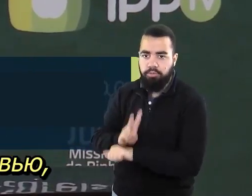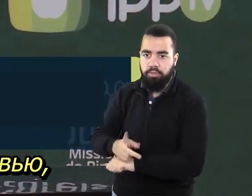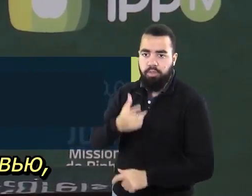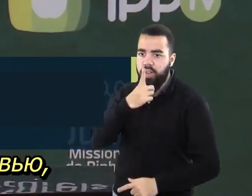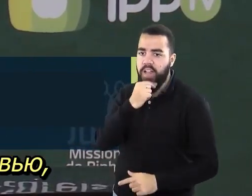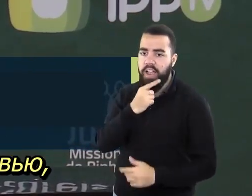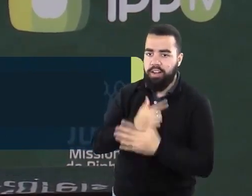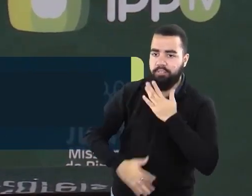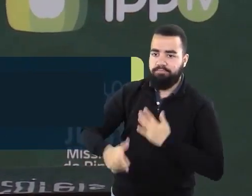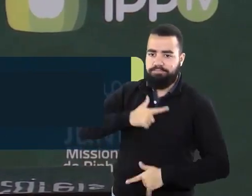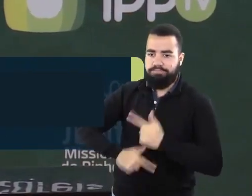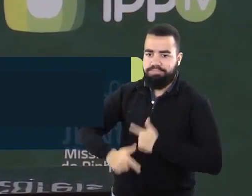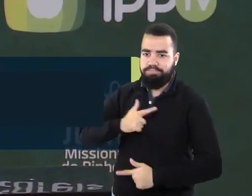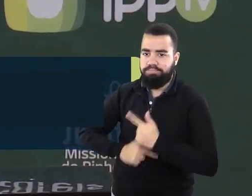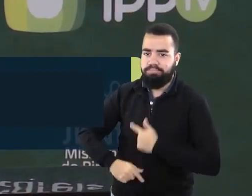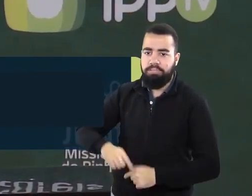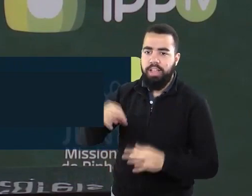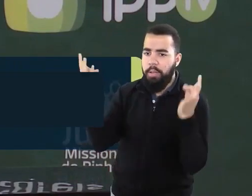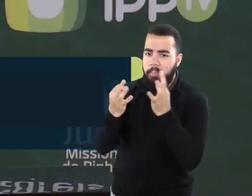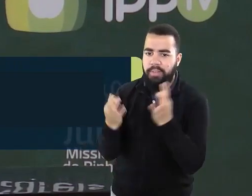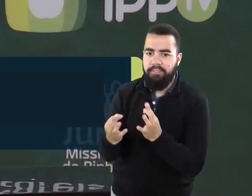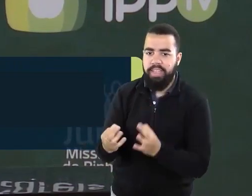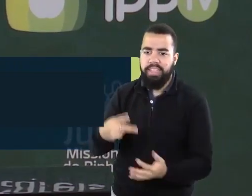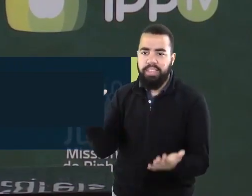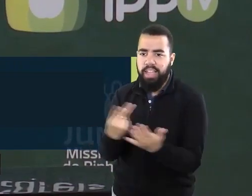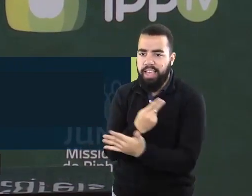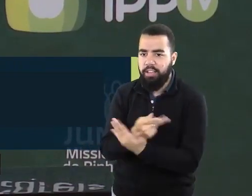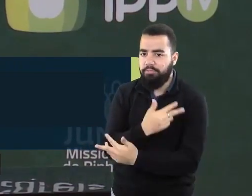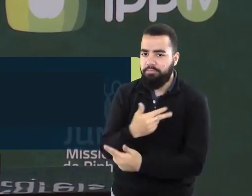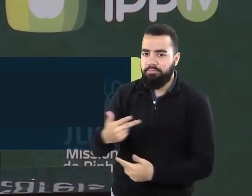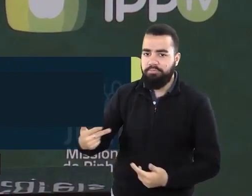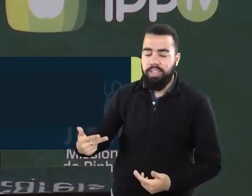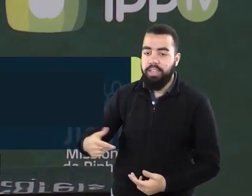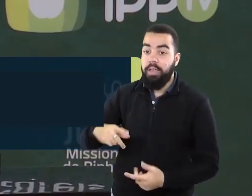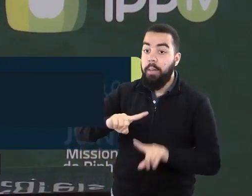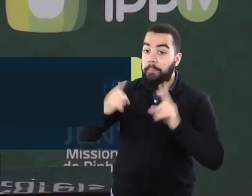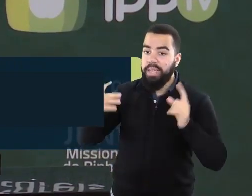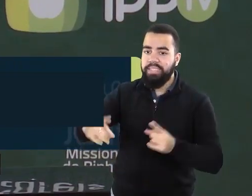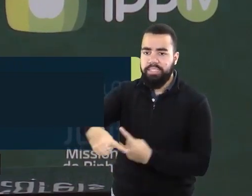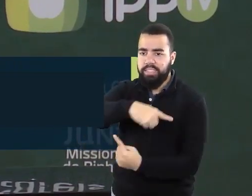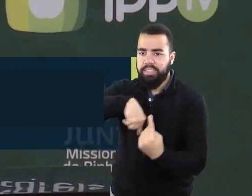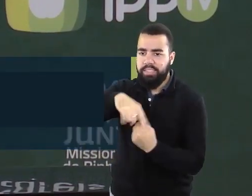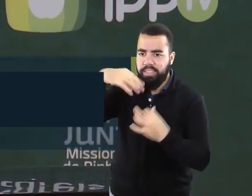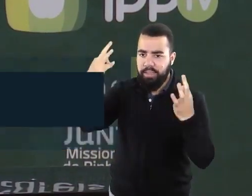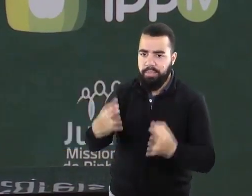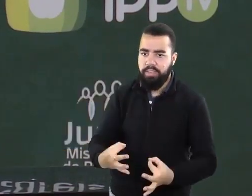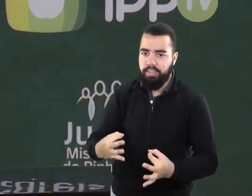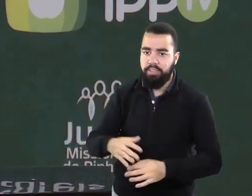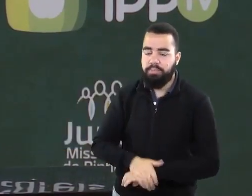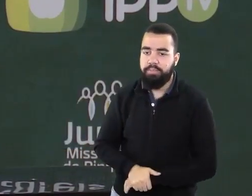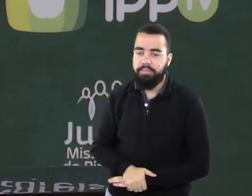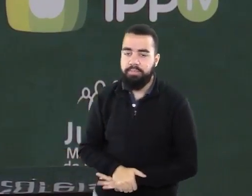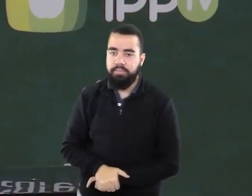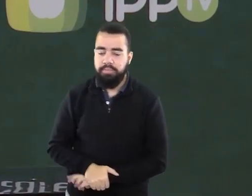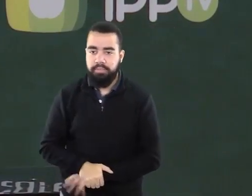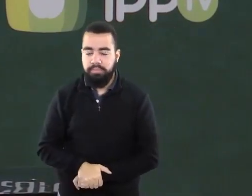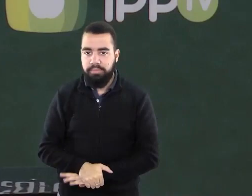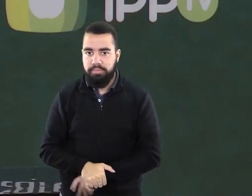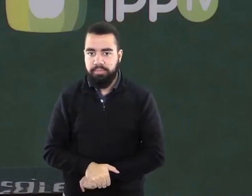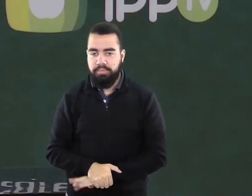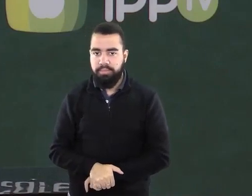mesmo, igreja gloriosa, sem mácula, nem ruga, nem coisa semelhante, porém santa e sem defeito. O amor do